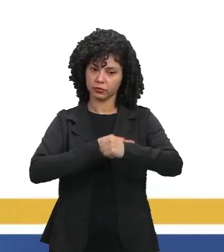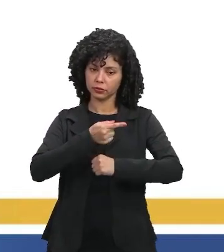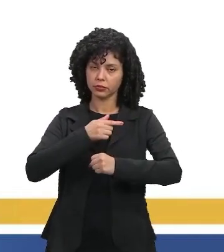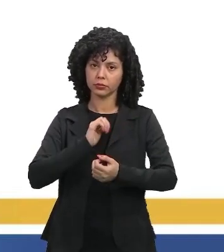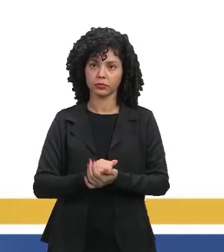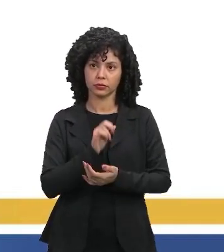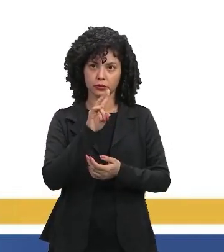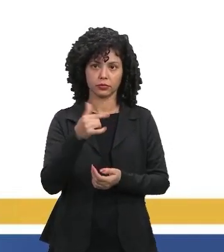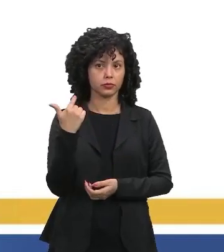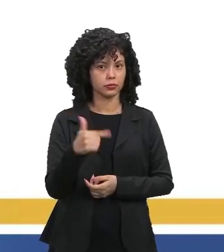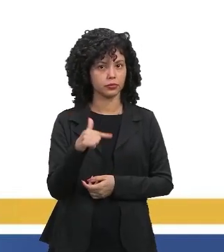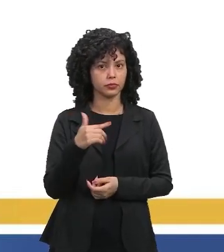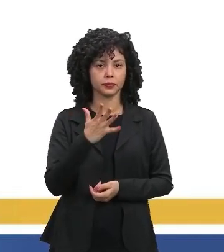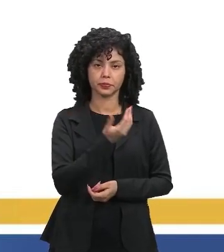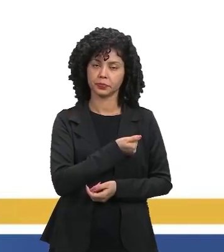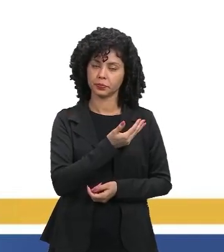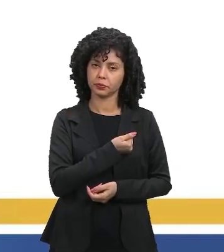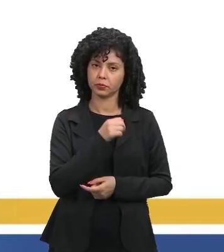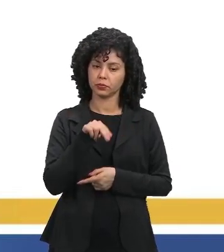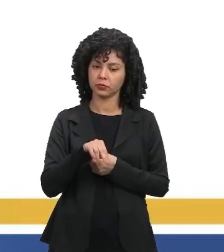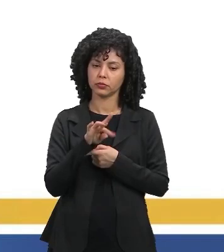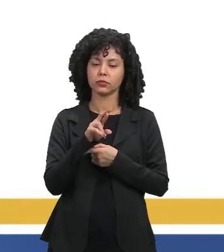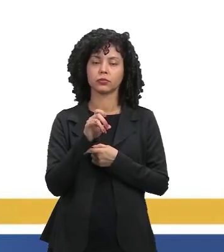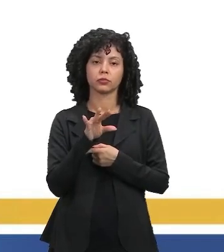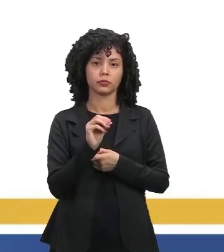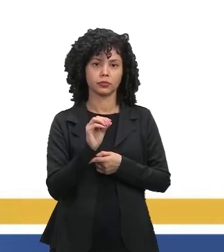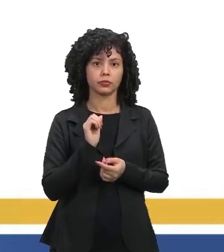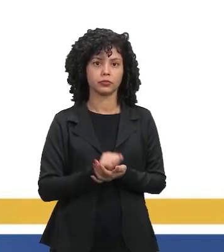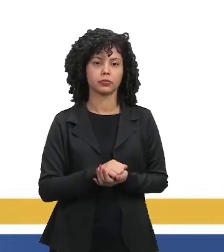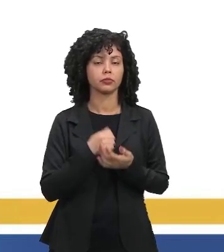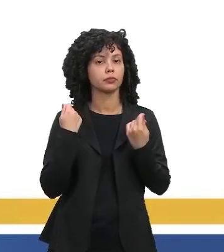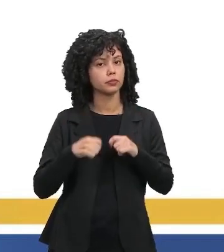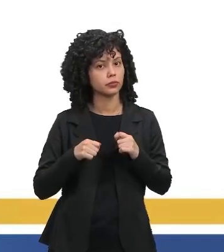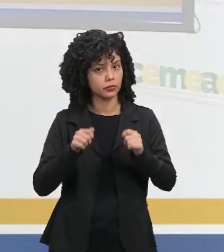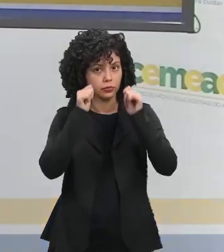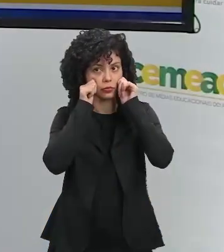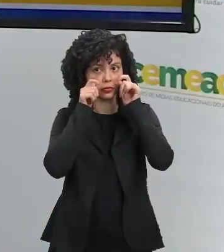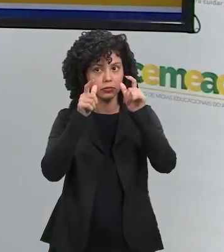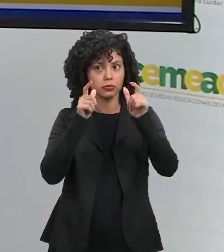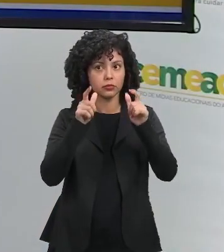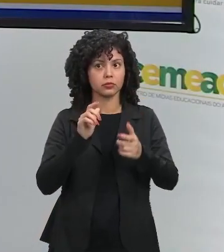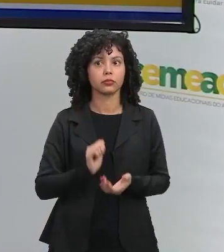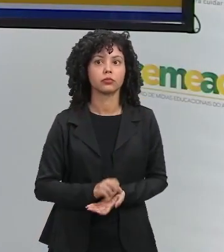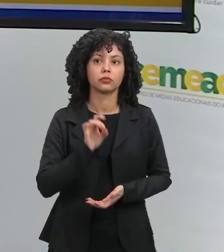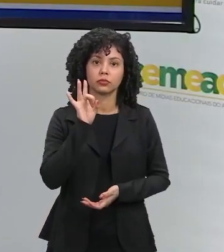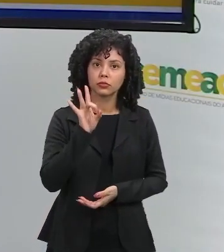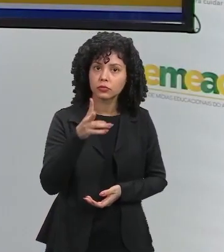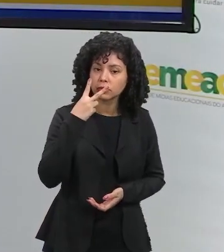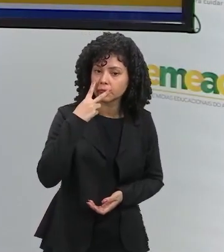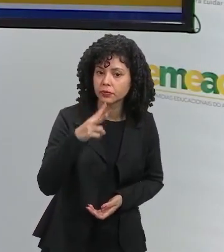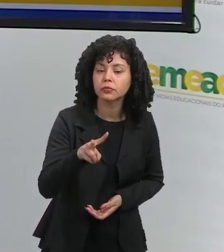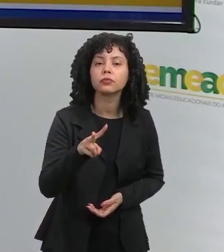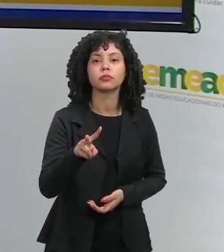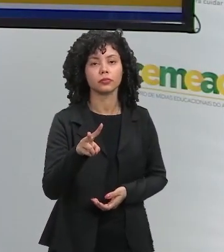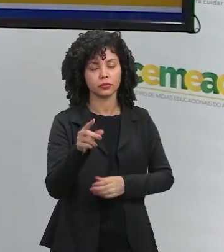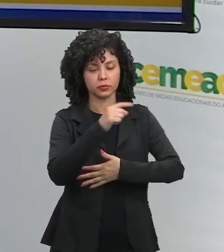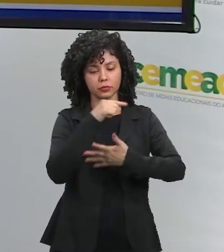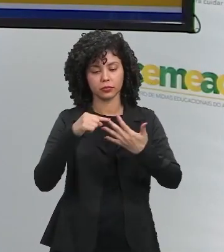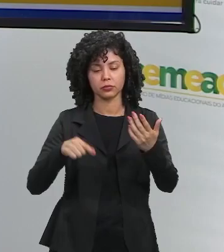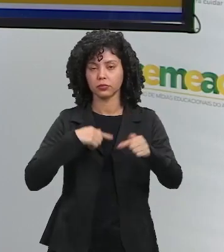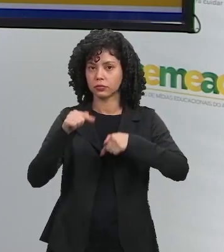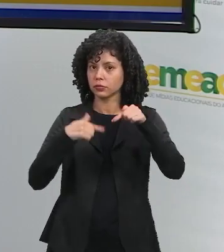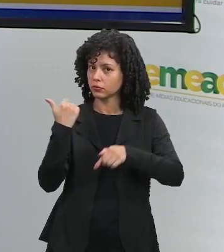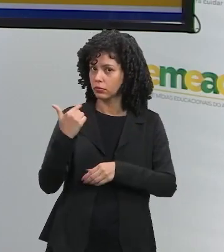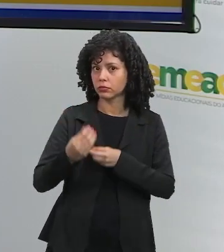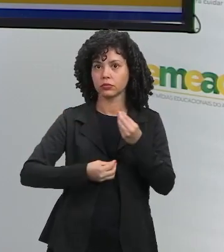mas vão ter em comum o número de nêutrons. E aí vocês têm que prestar atenção no seguinte: só olhando para o elemento químico, não